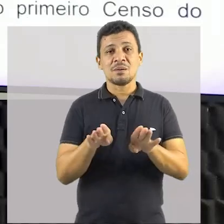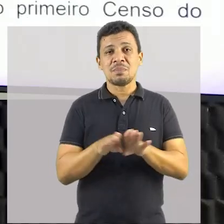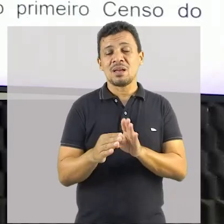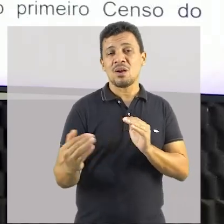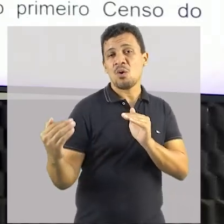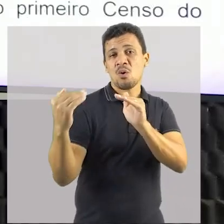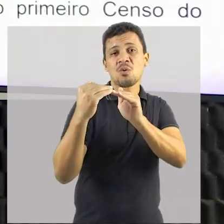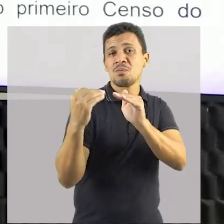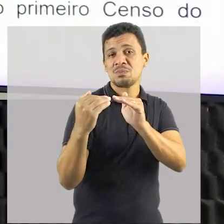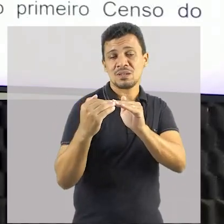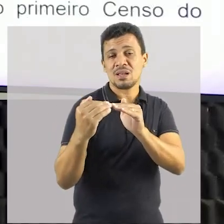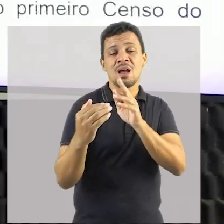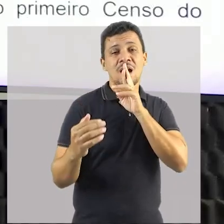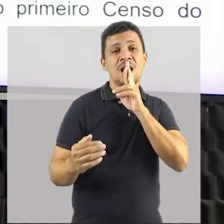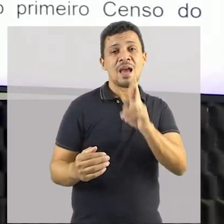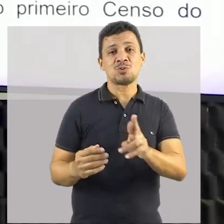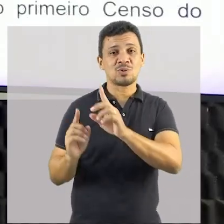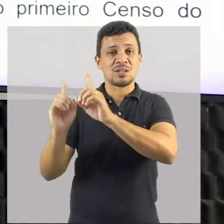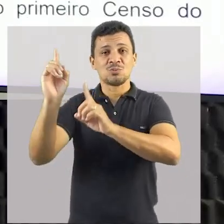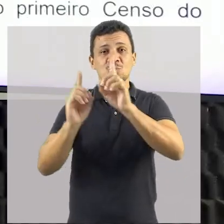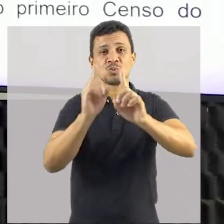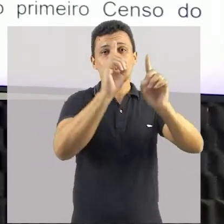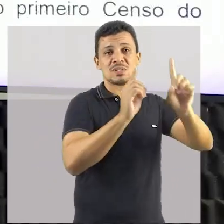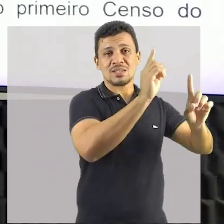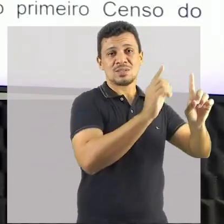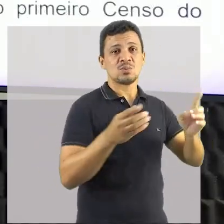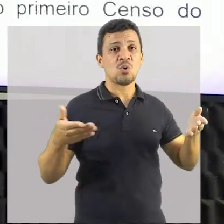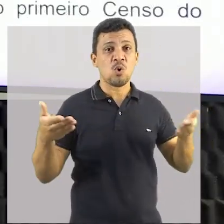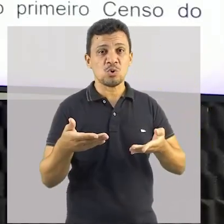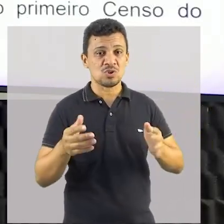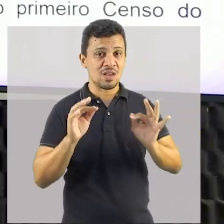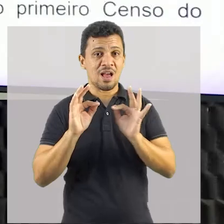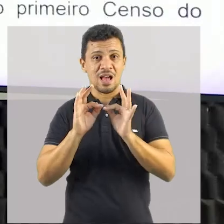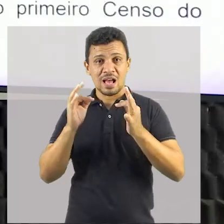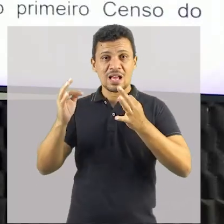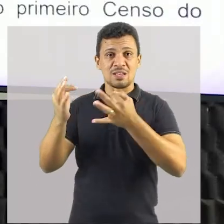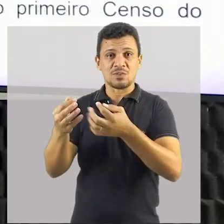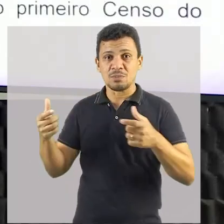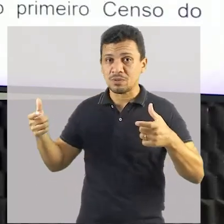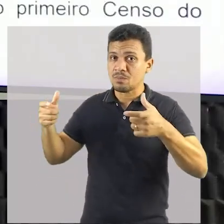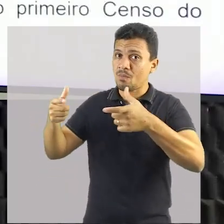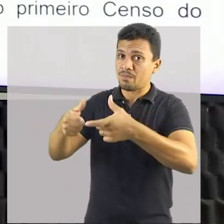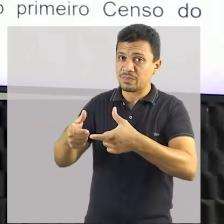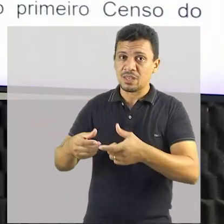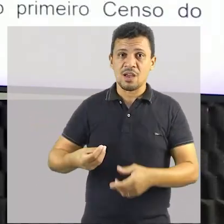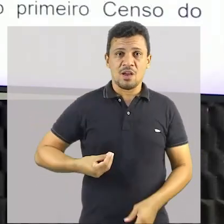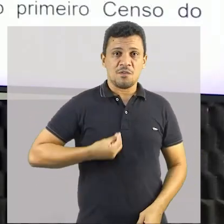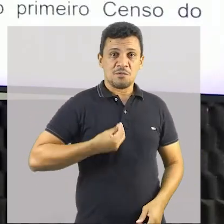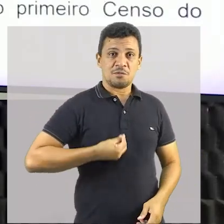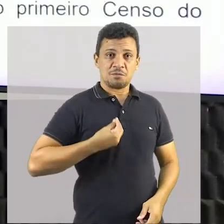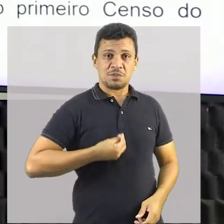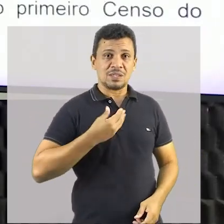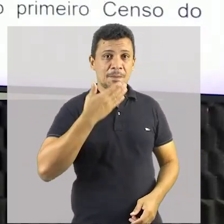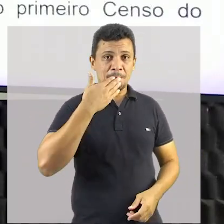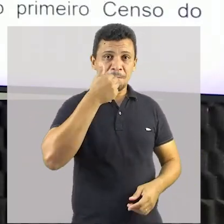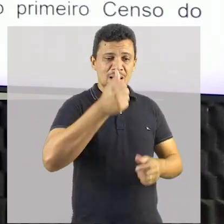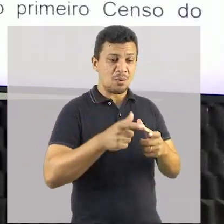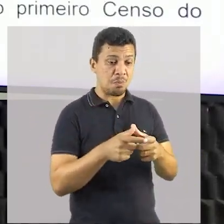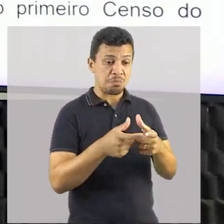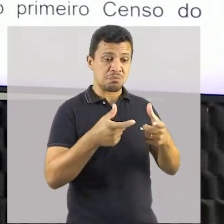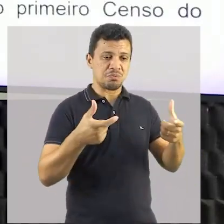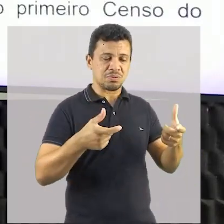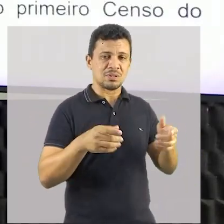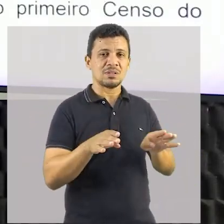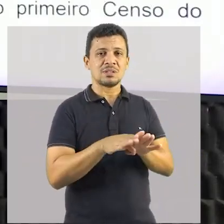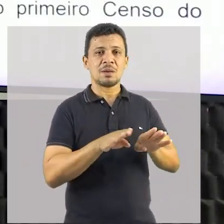se alinha com o resultado do censo hoje. As famílias estão encolhendo, a qualidade de vida tem aumentado e isso tem trazido